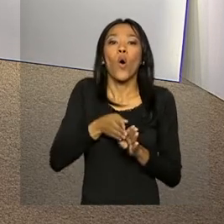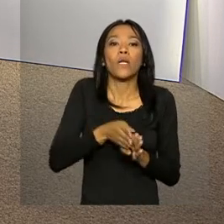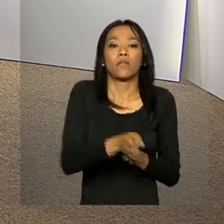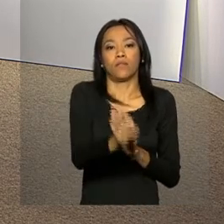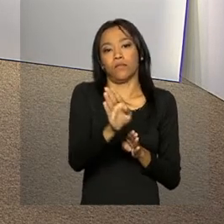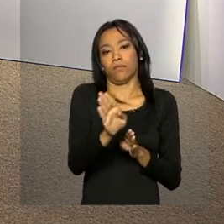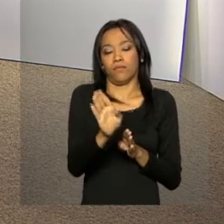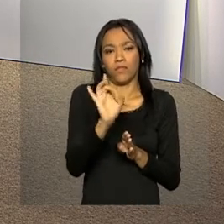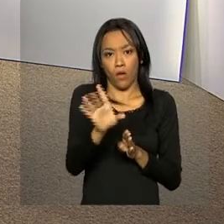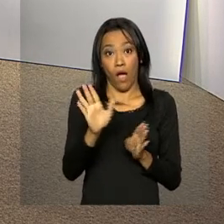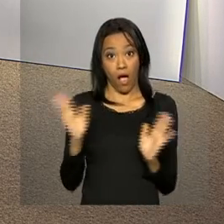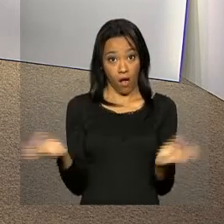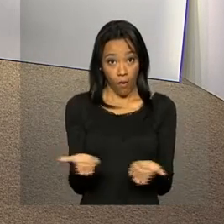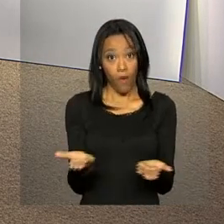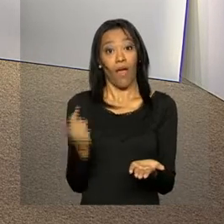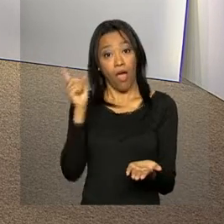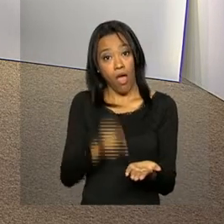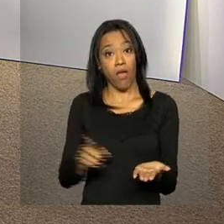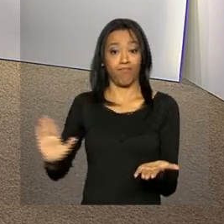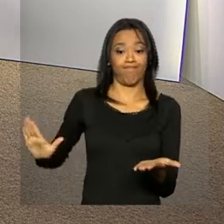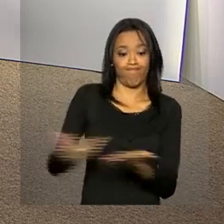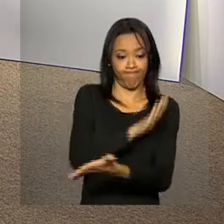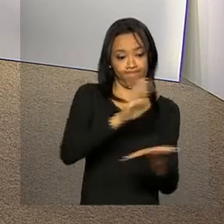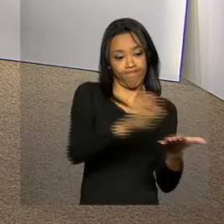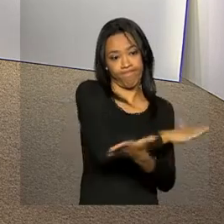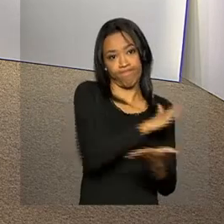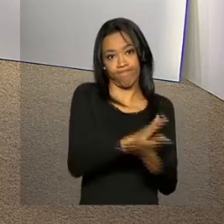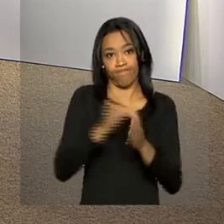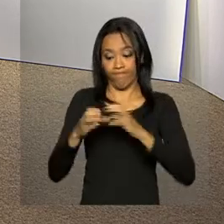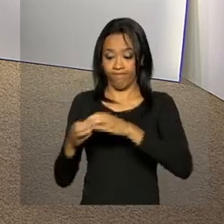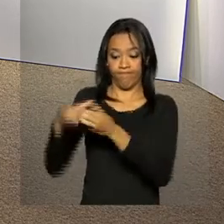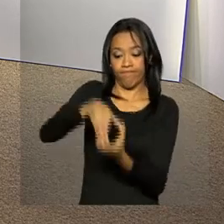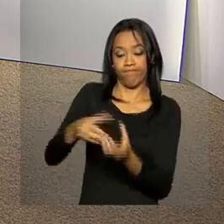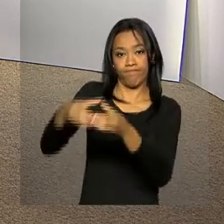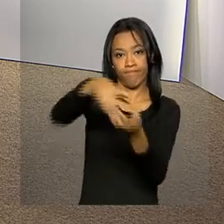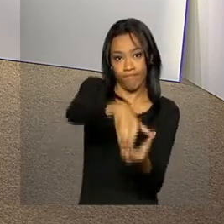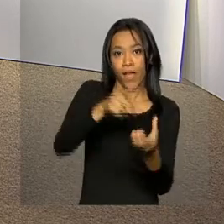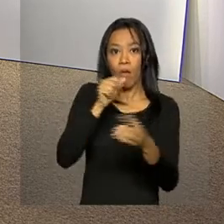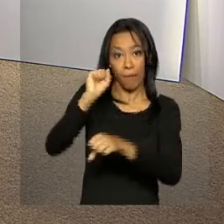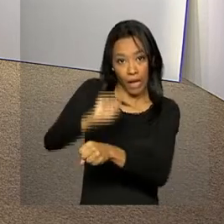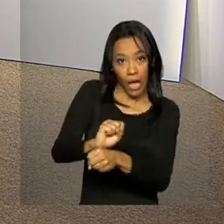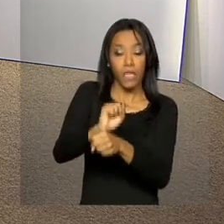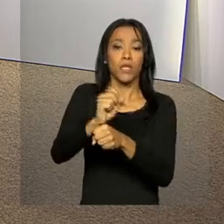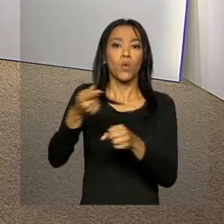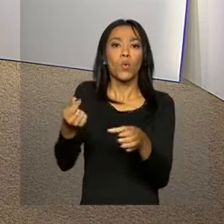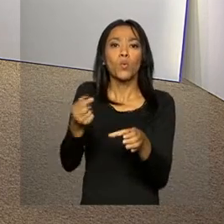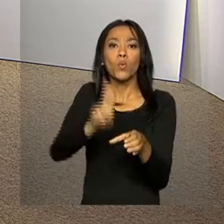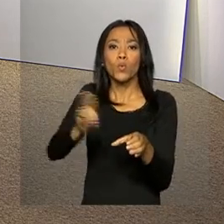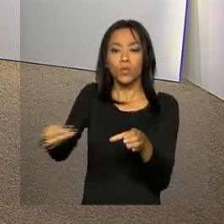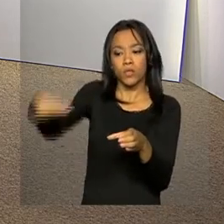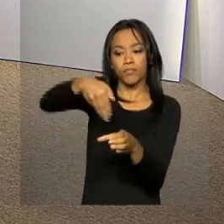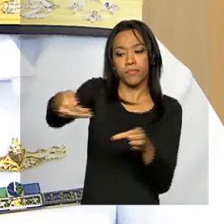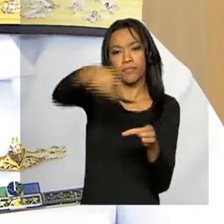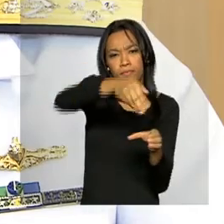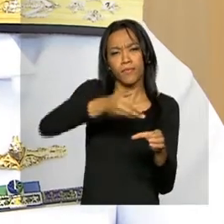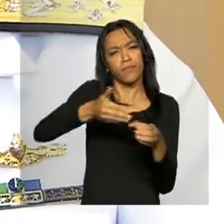Agora é a vez de exterminar os criadouros com a aplicação de larvicidas. As ações seguem até quinta-feira.